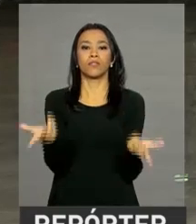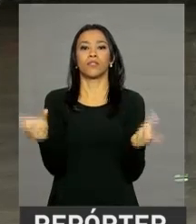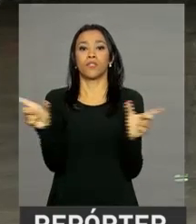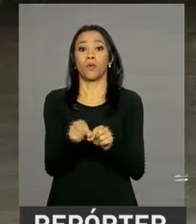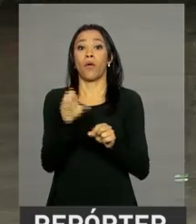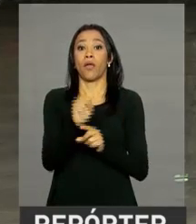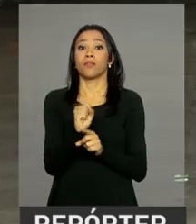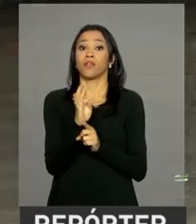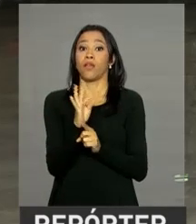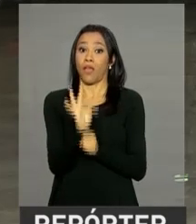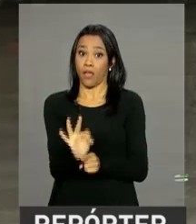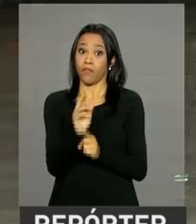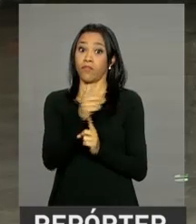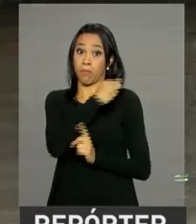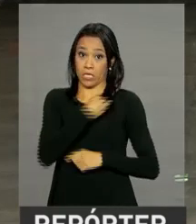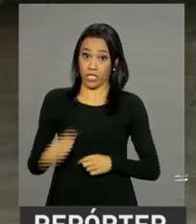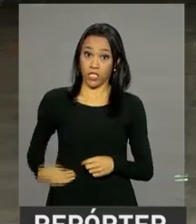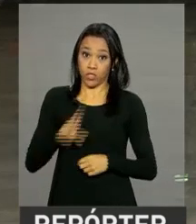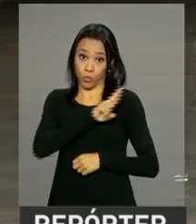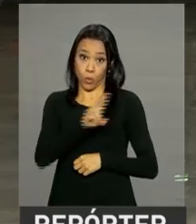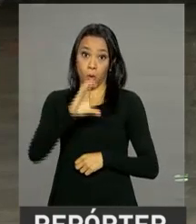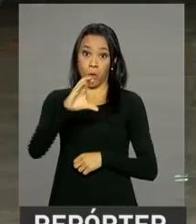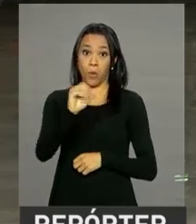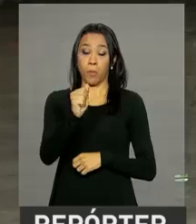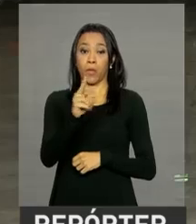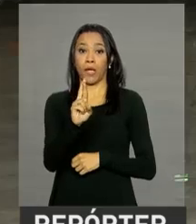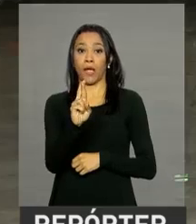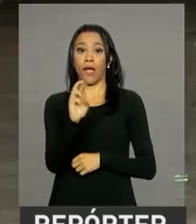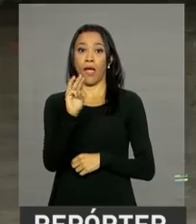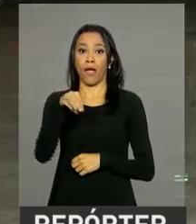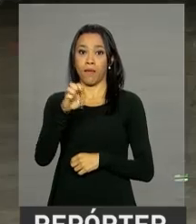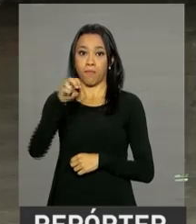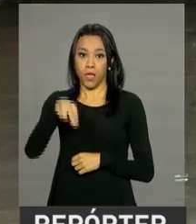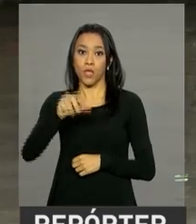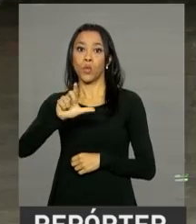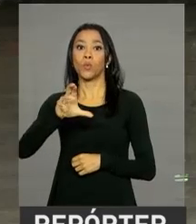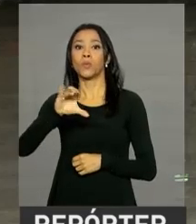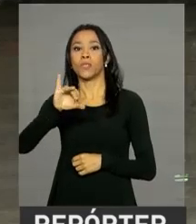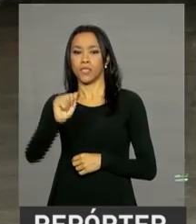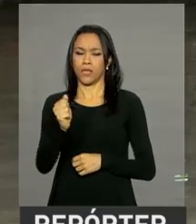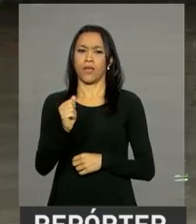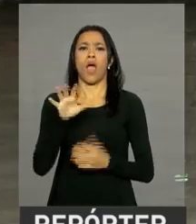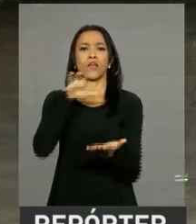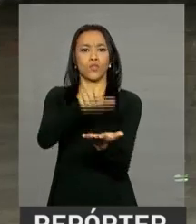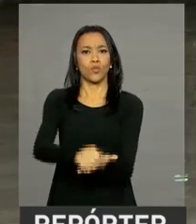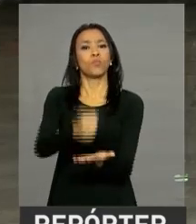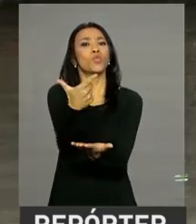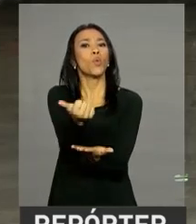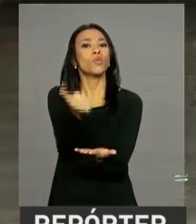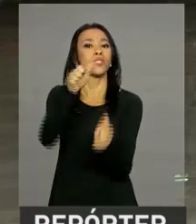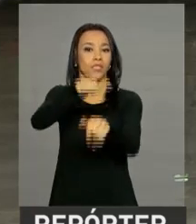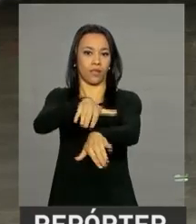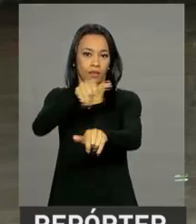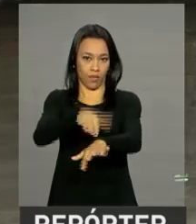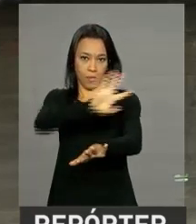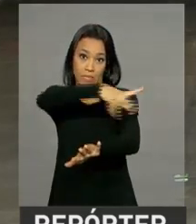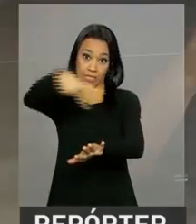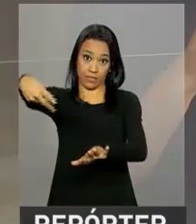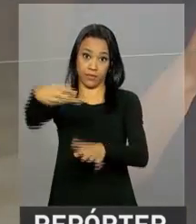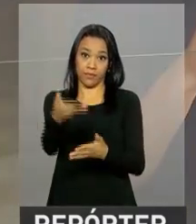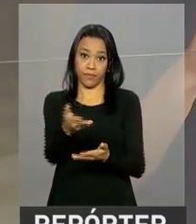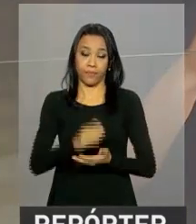Tribunal Federal, Carmen Lúcia. Carmen Lúcia que assume a presidência do tribunal a partir do dia 12 de setembro, a próxima segunda-feira.